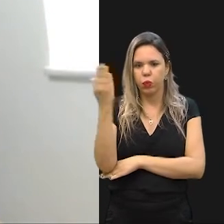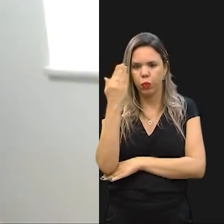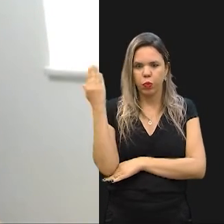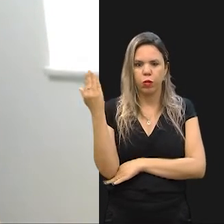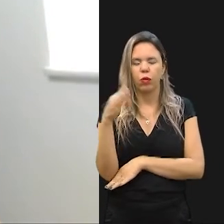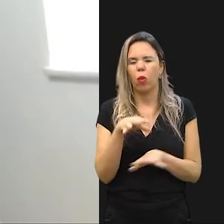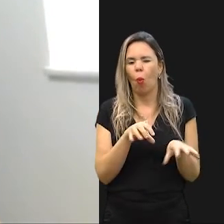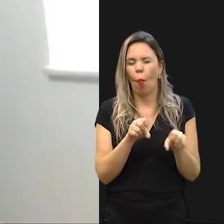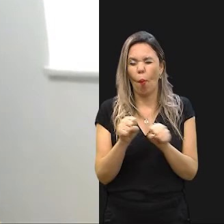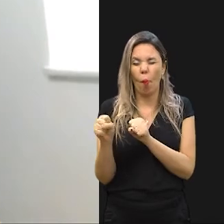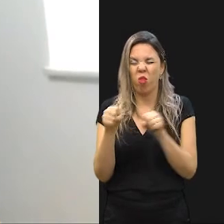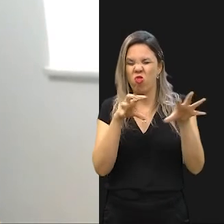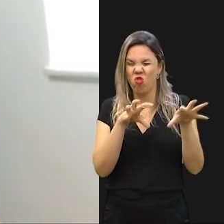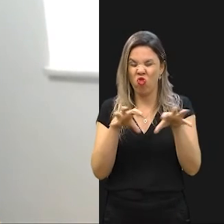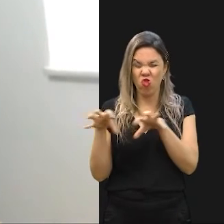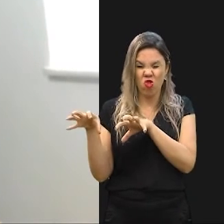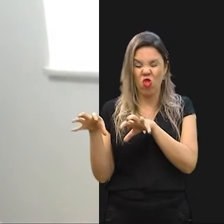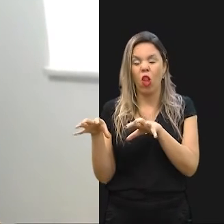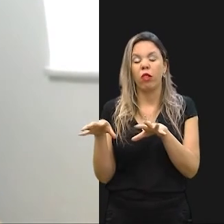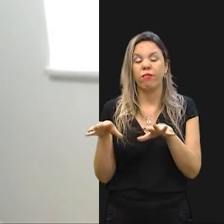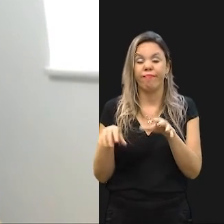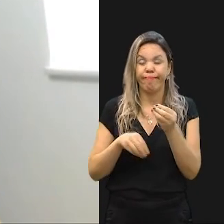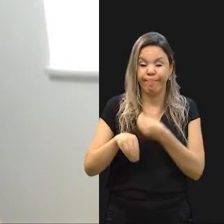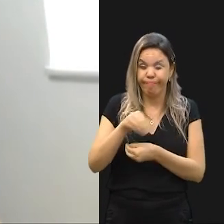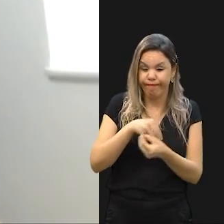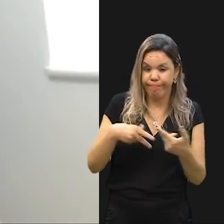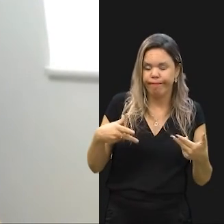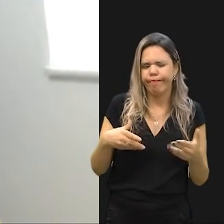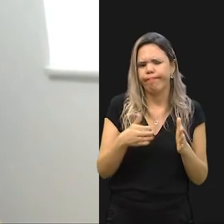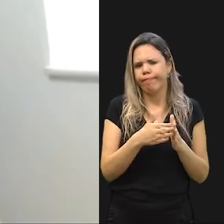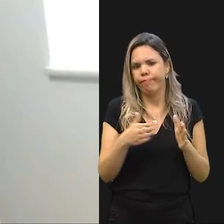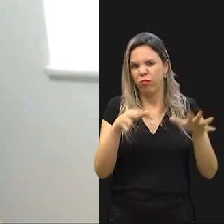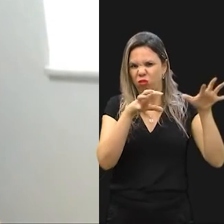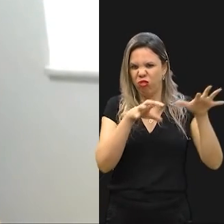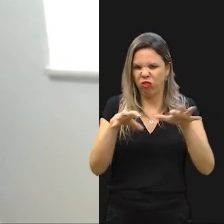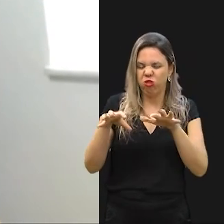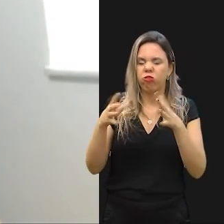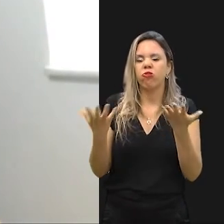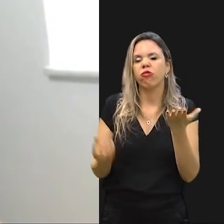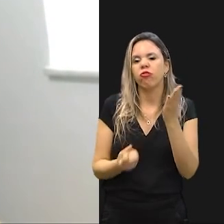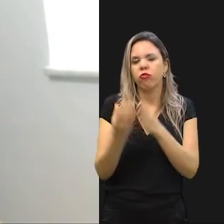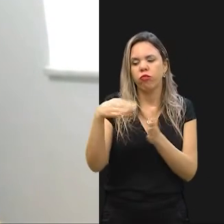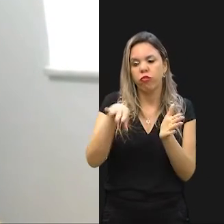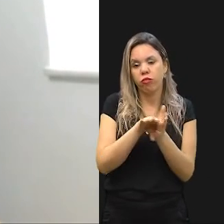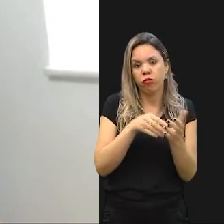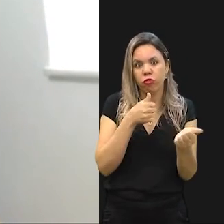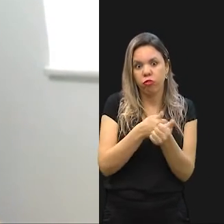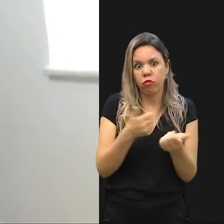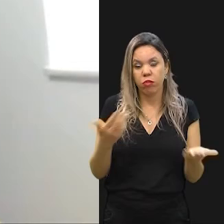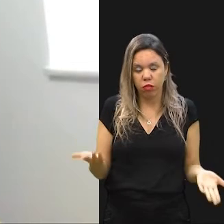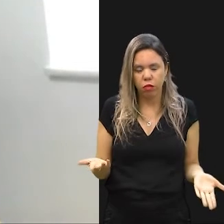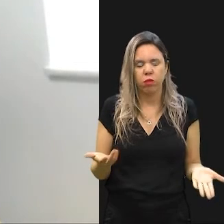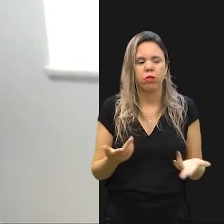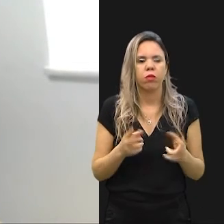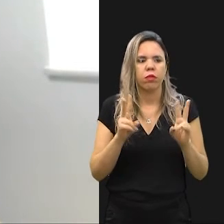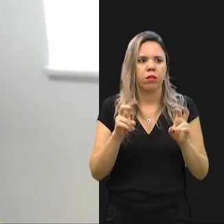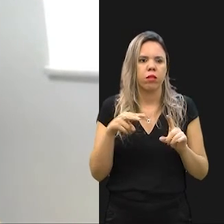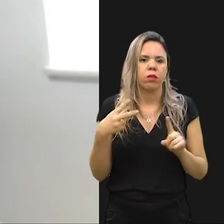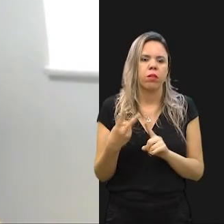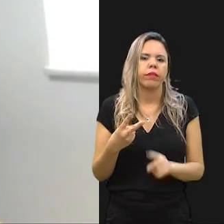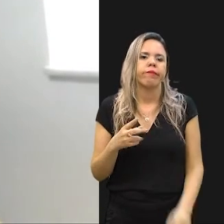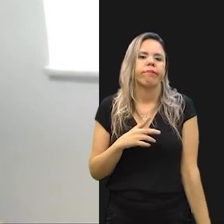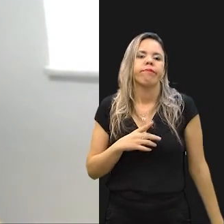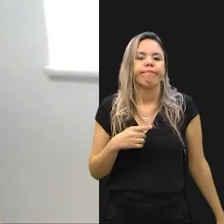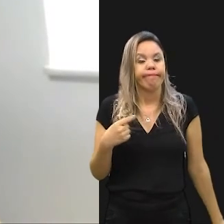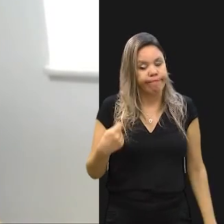seca, de estiagem, e aí a época de tempestades chegando. Então, são muitos aspectos que a gente